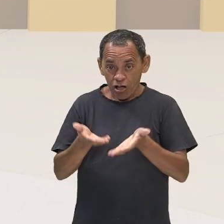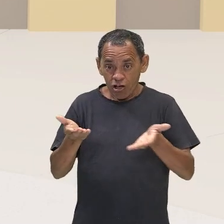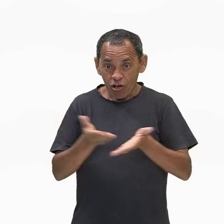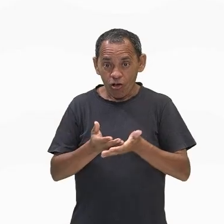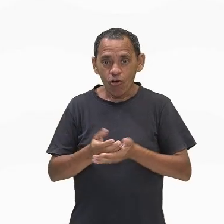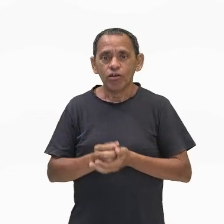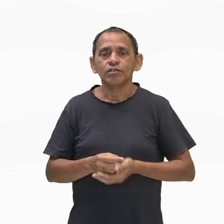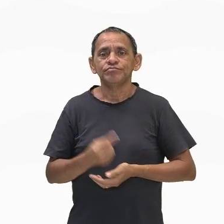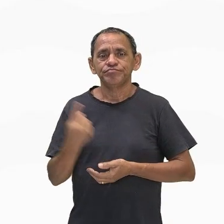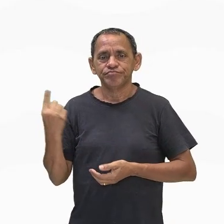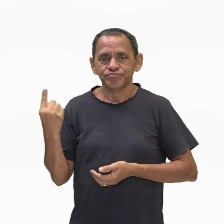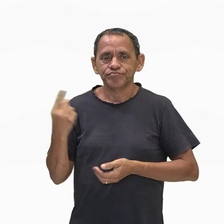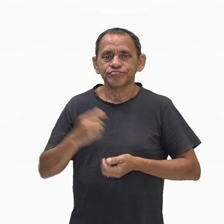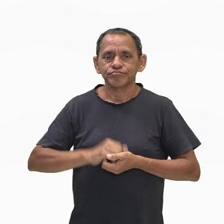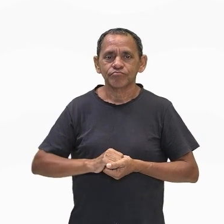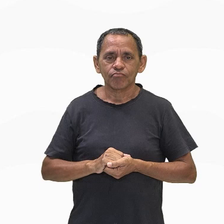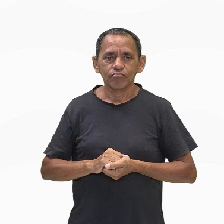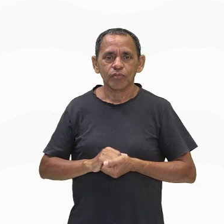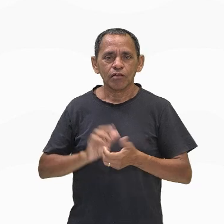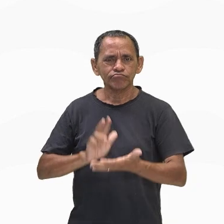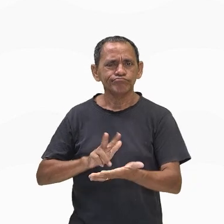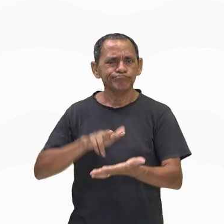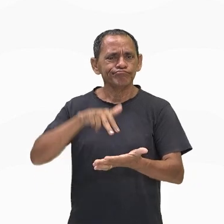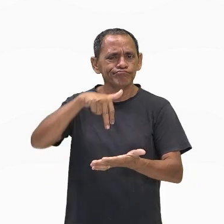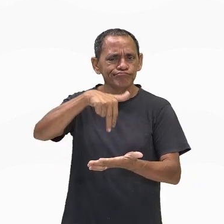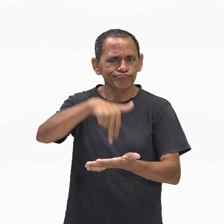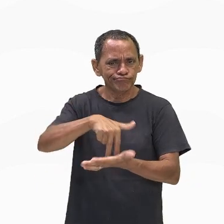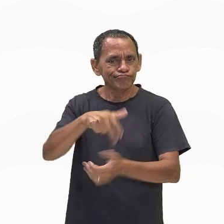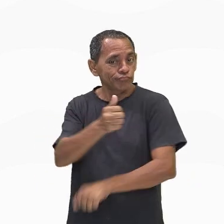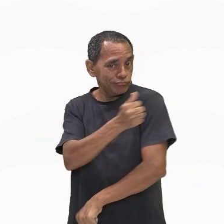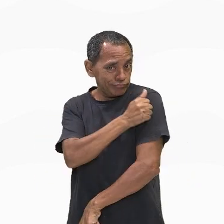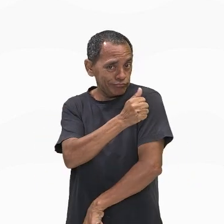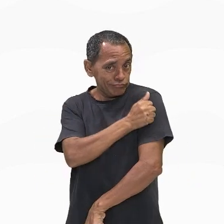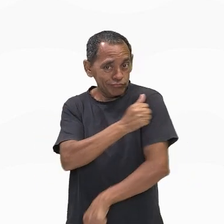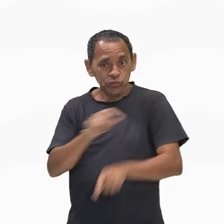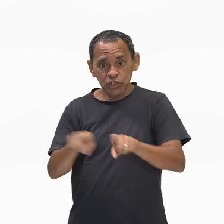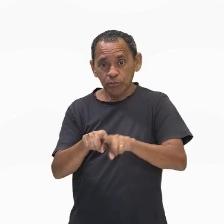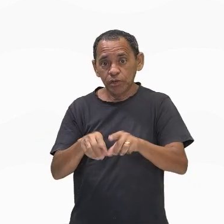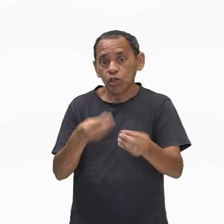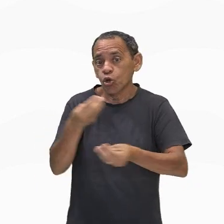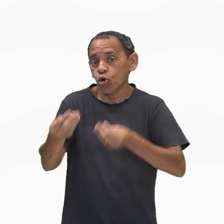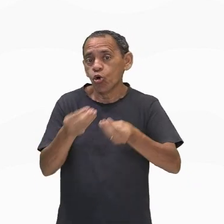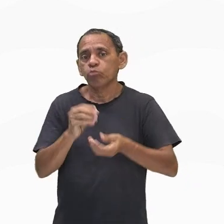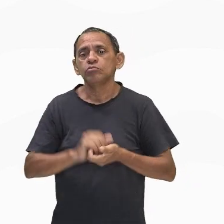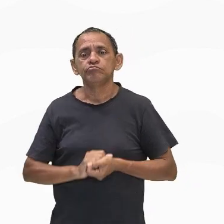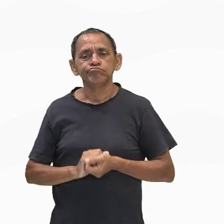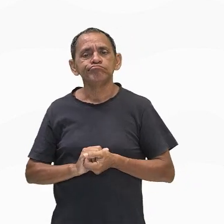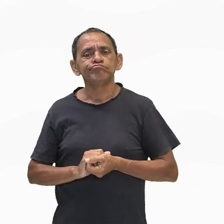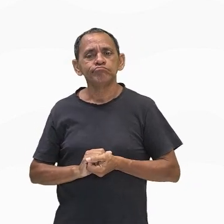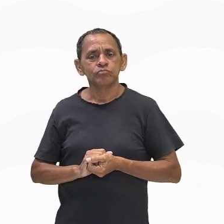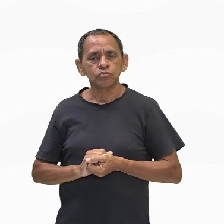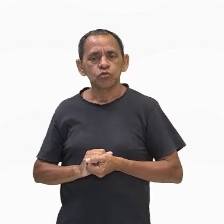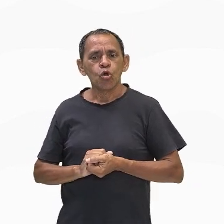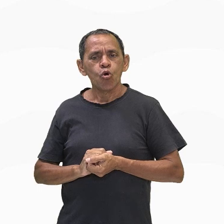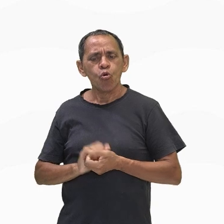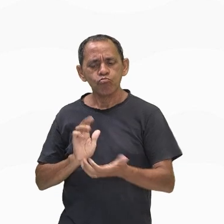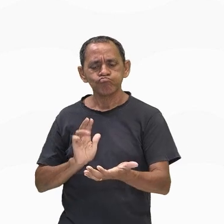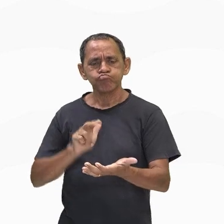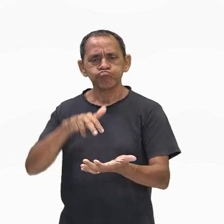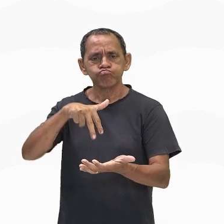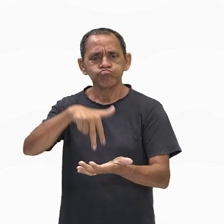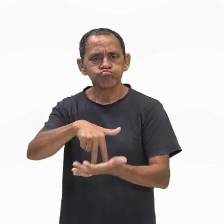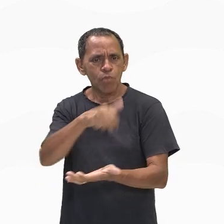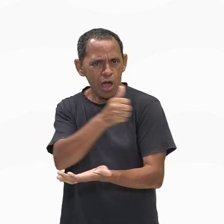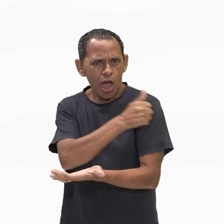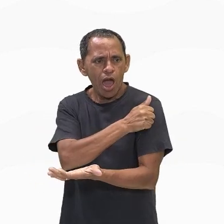estudantil. Nós estamos falando tanto do protagonismo estudantil, né? É o estudante exercendo seu